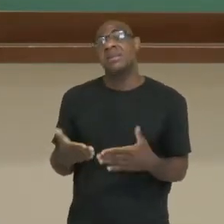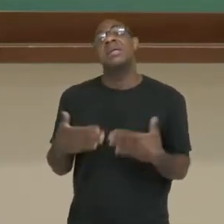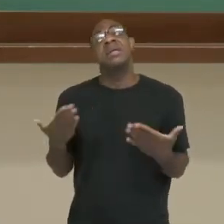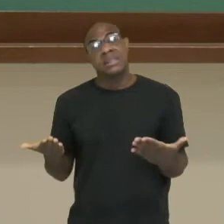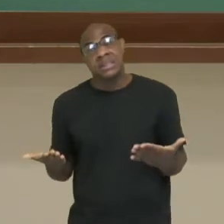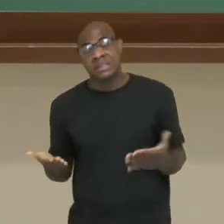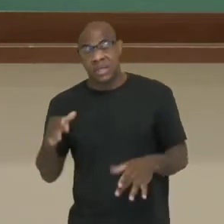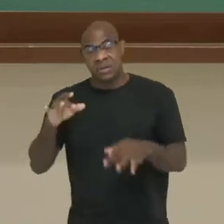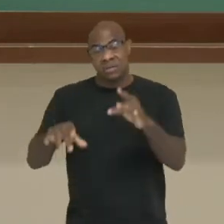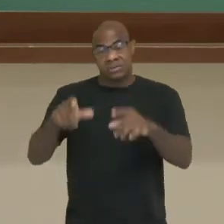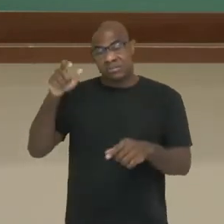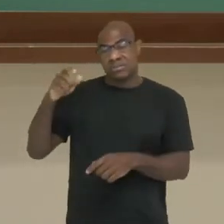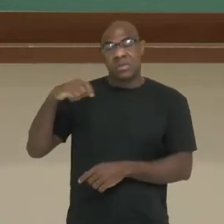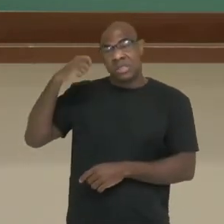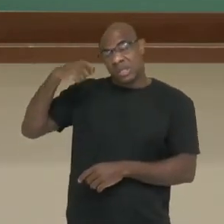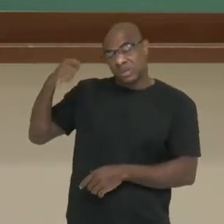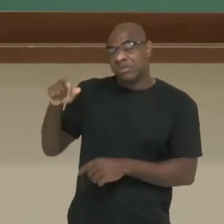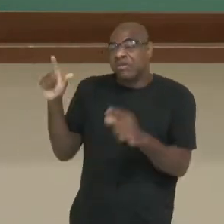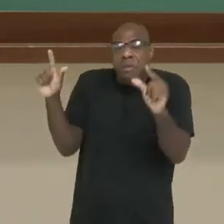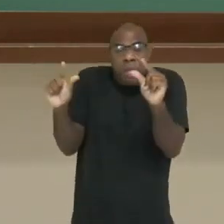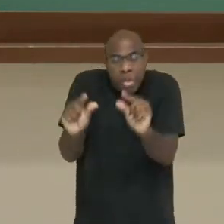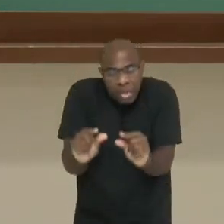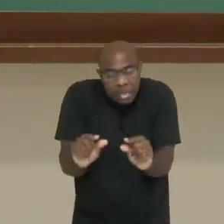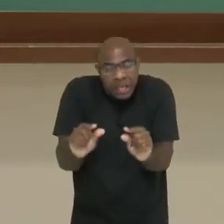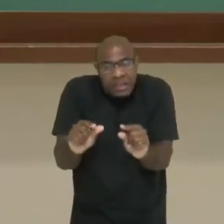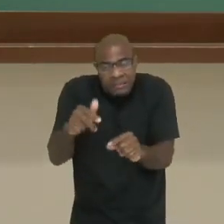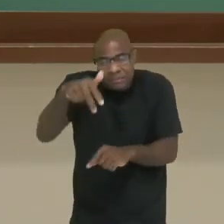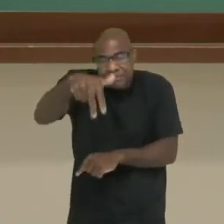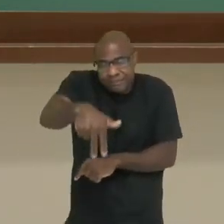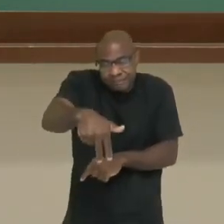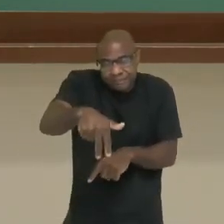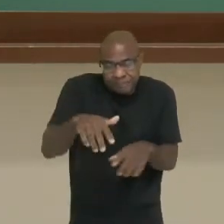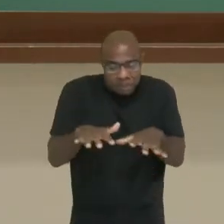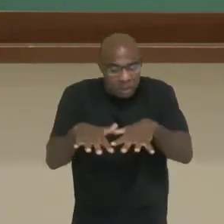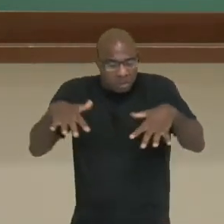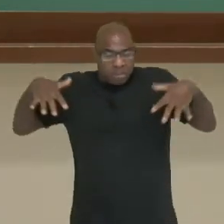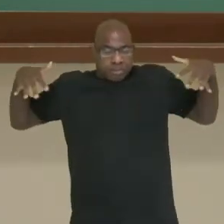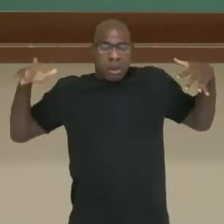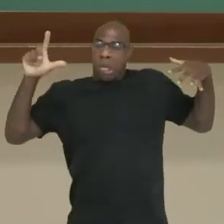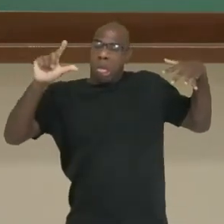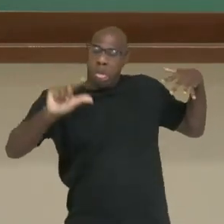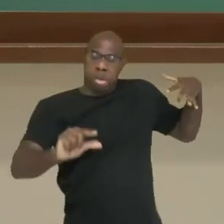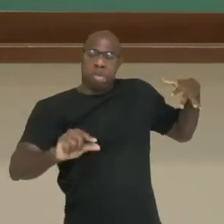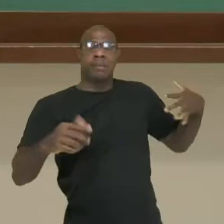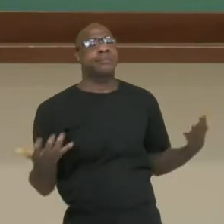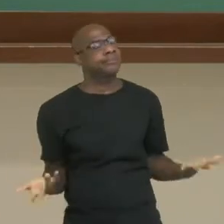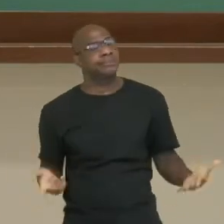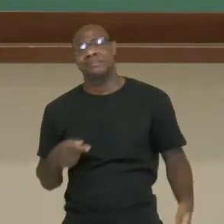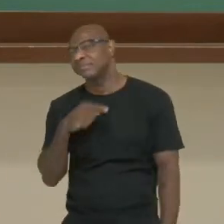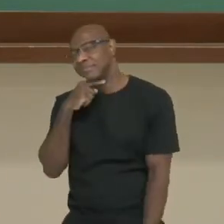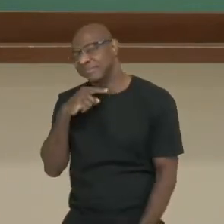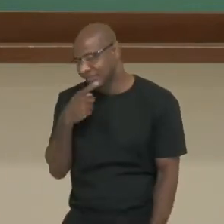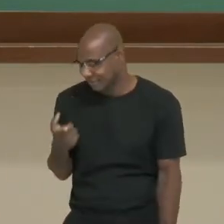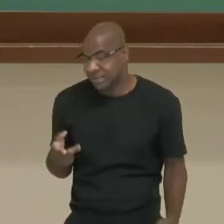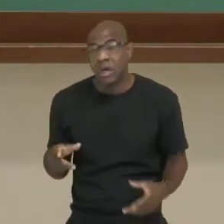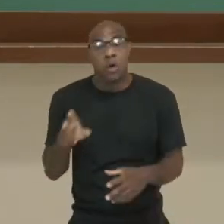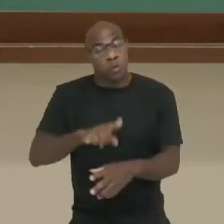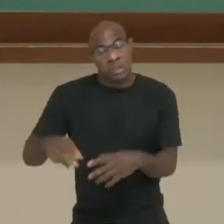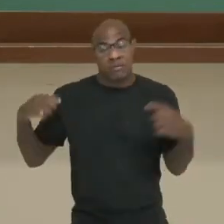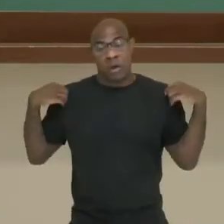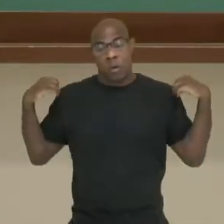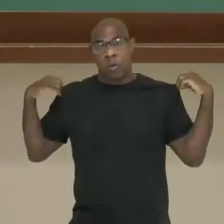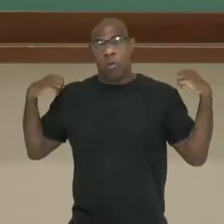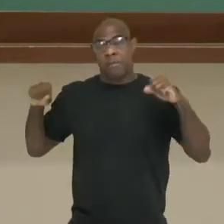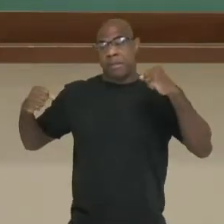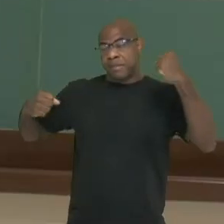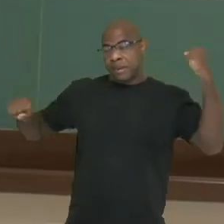ali pela distância. Então é um espaço muito grande, com arquibancada em volta, e o palco ficava no meio. Isso é um teatro de arena.